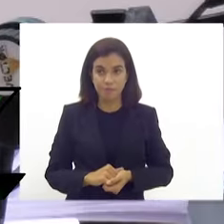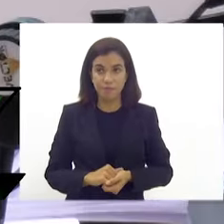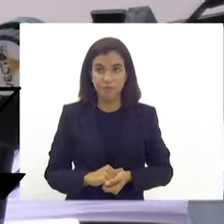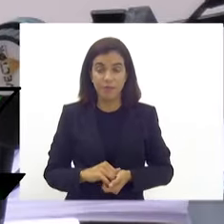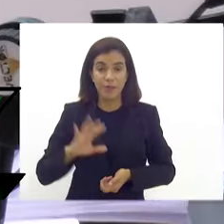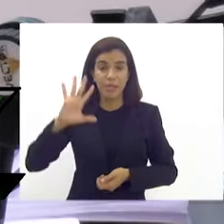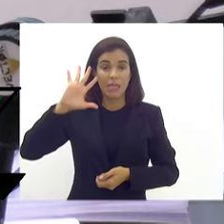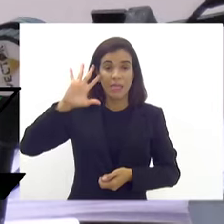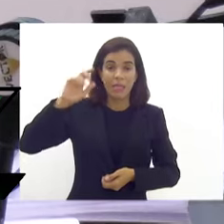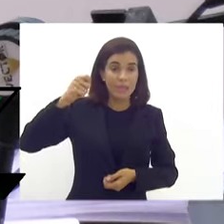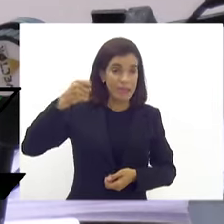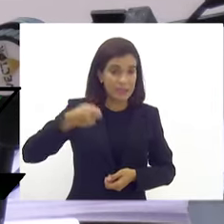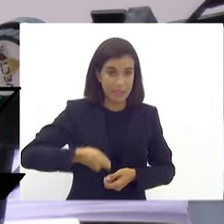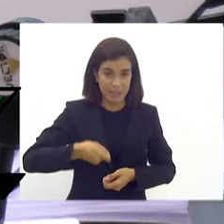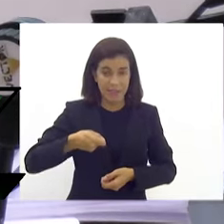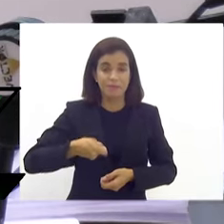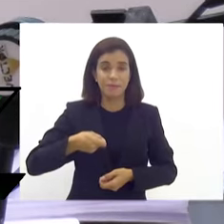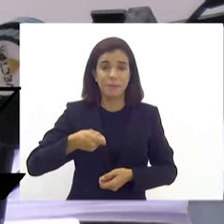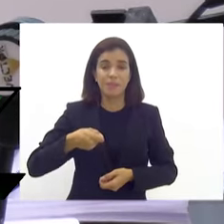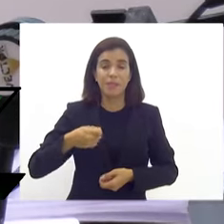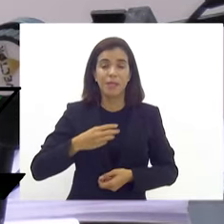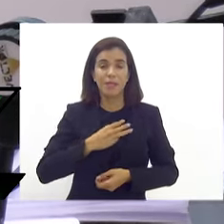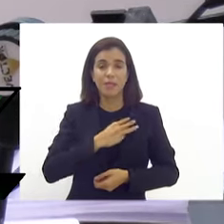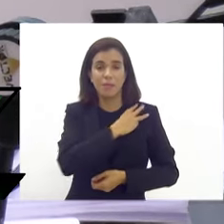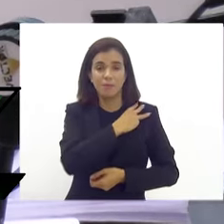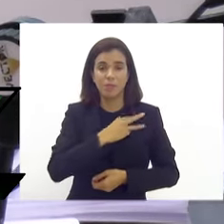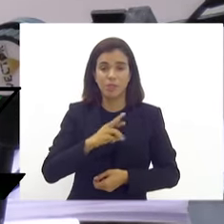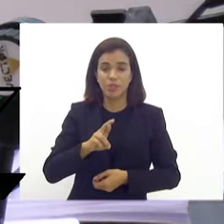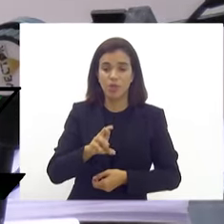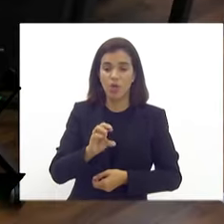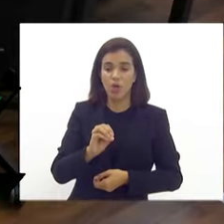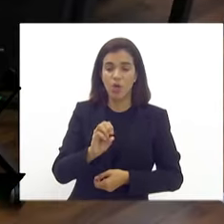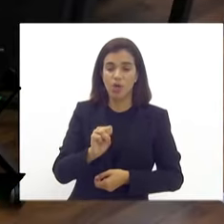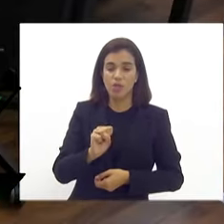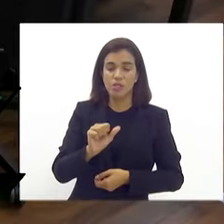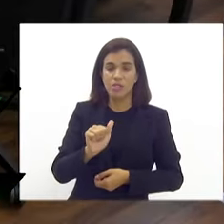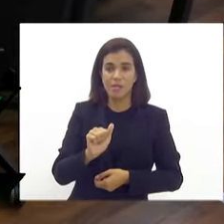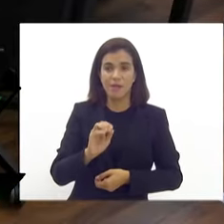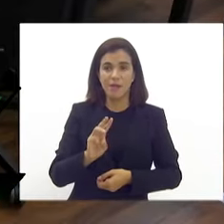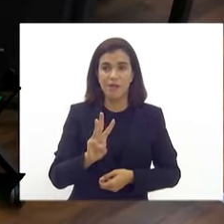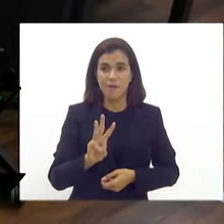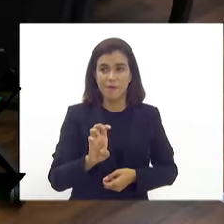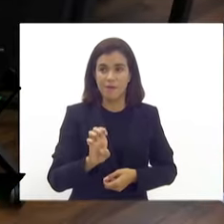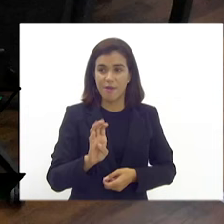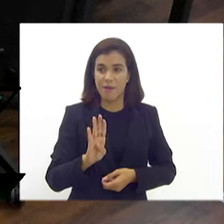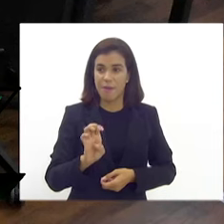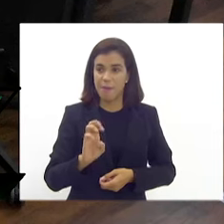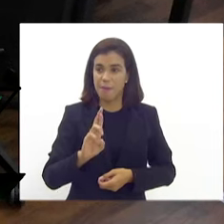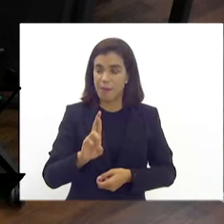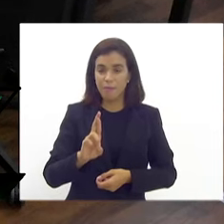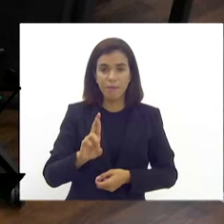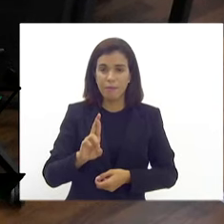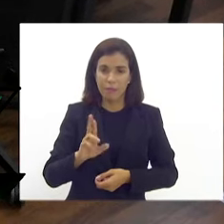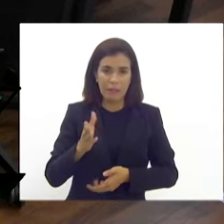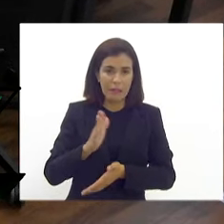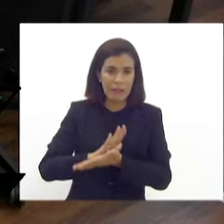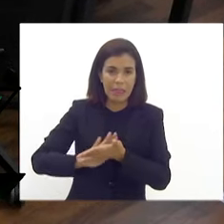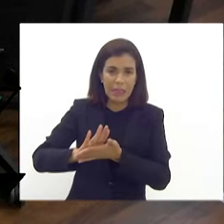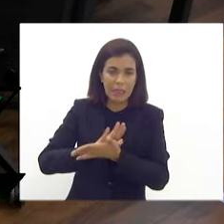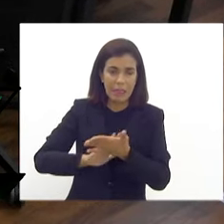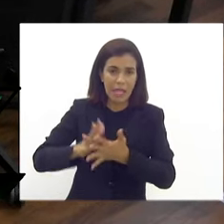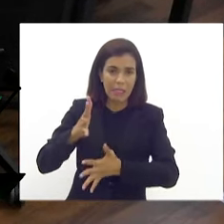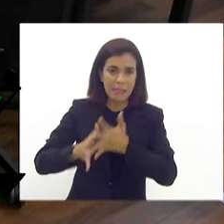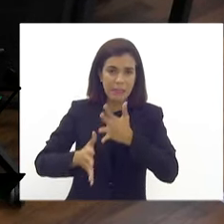decisão dela da da Ministra Rosa veb tá bem claro nada impede o Inea nada impé e bama porque todos eles estão